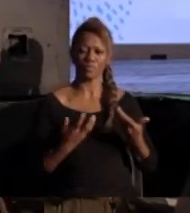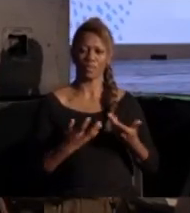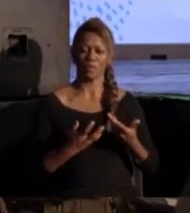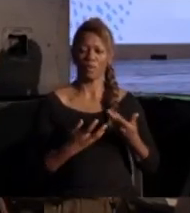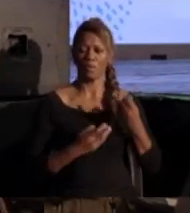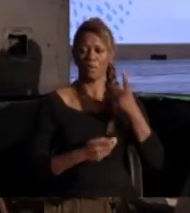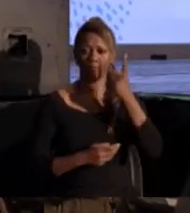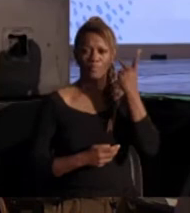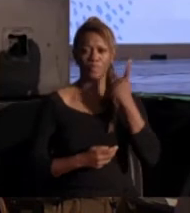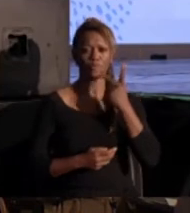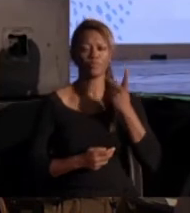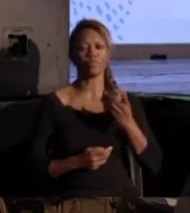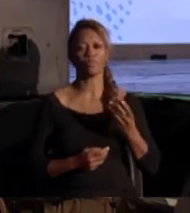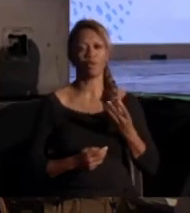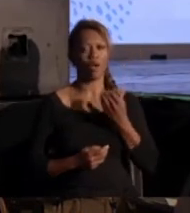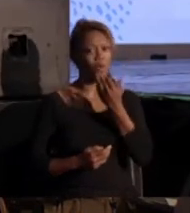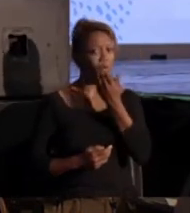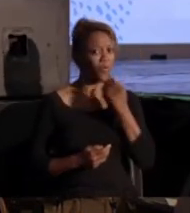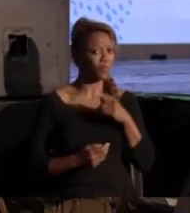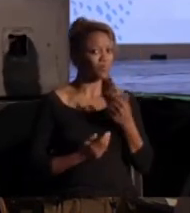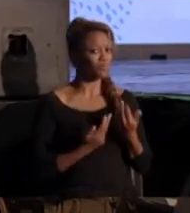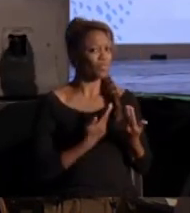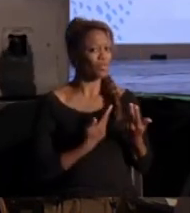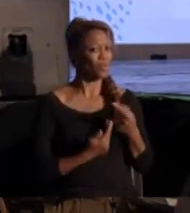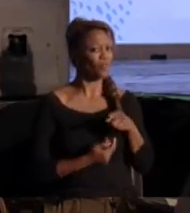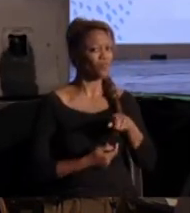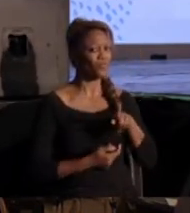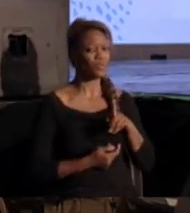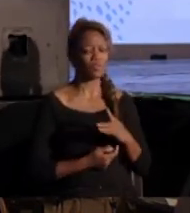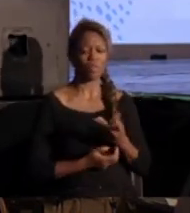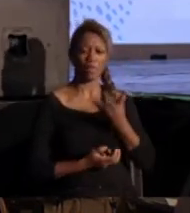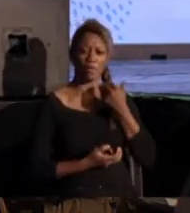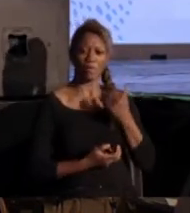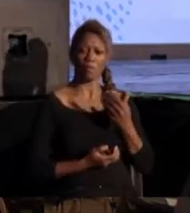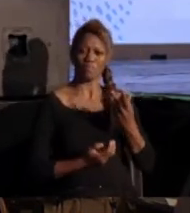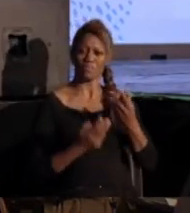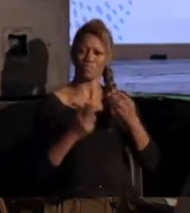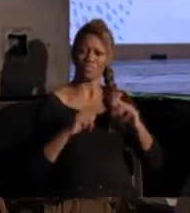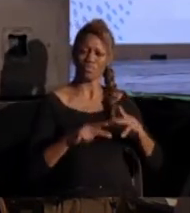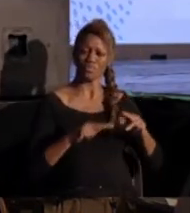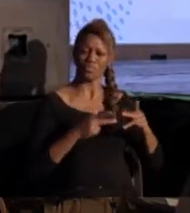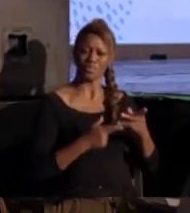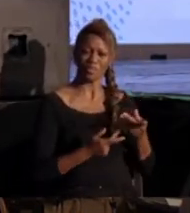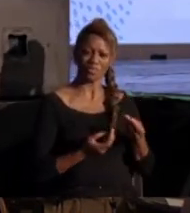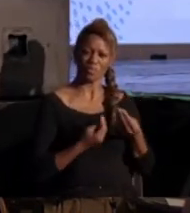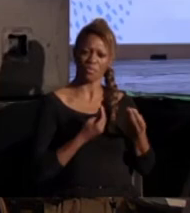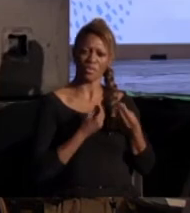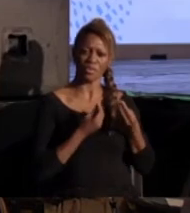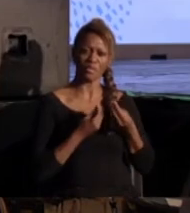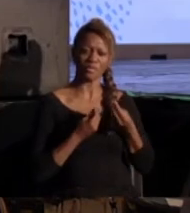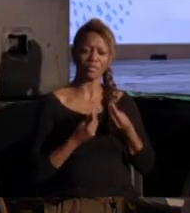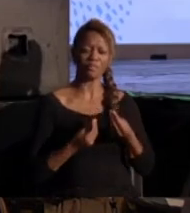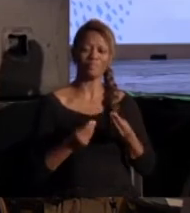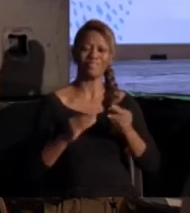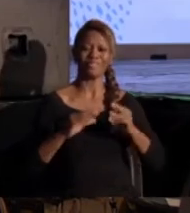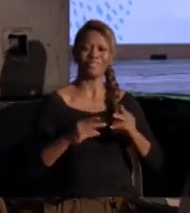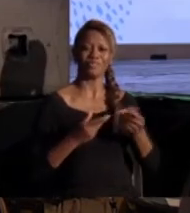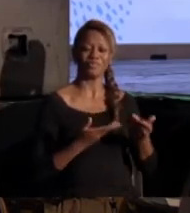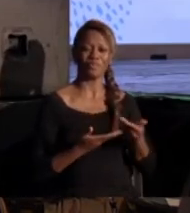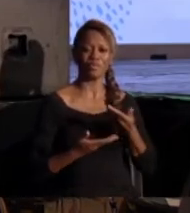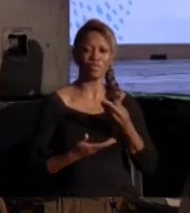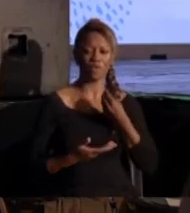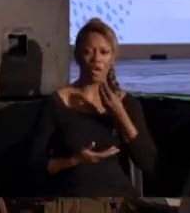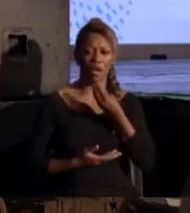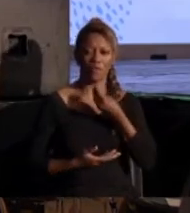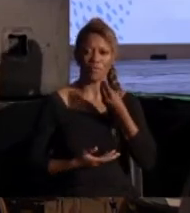gente, que diz, olha, eu não como as coisas que você come, eu devo admitir que eu tenho um paladar infantil. E o paladar infantil não é um paladar por